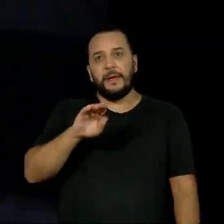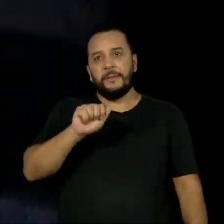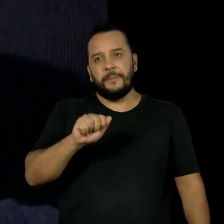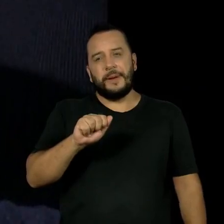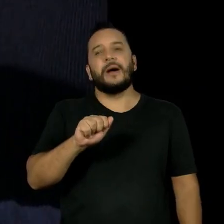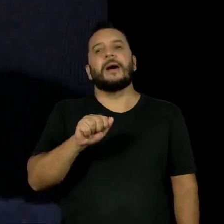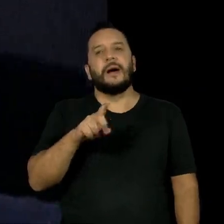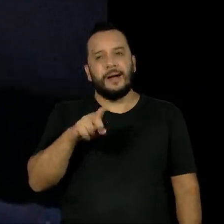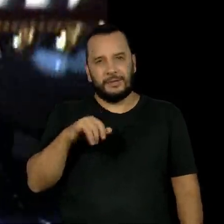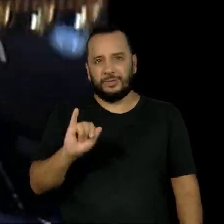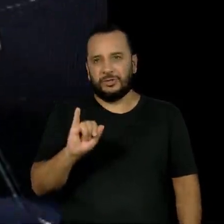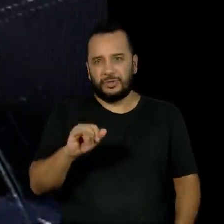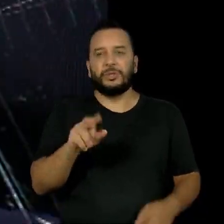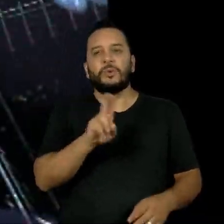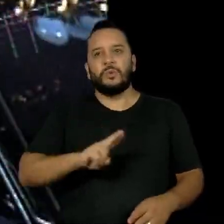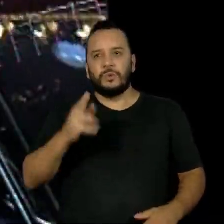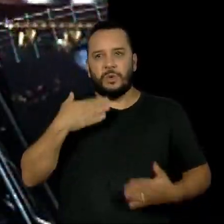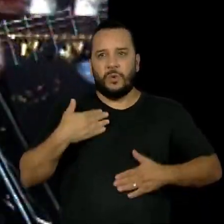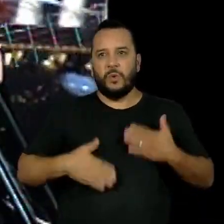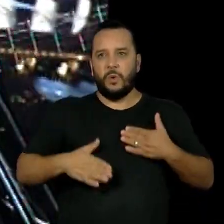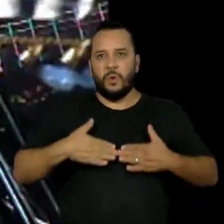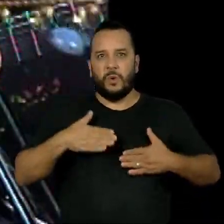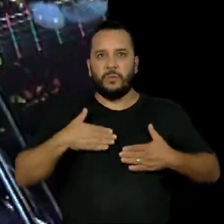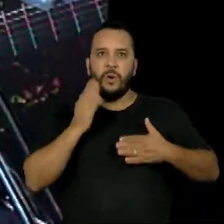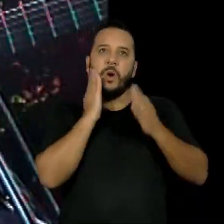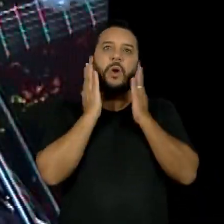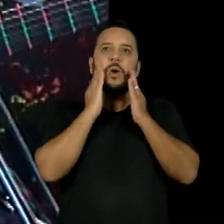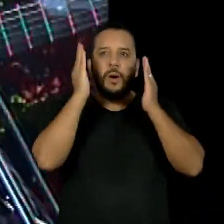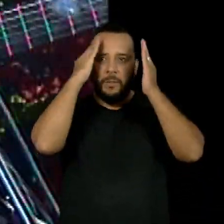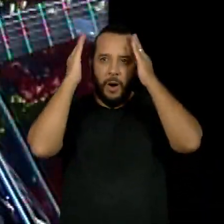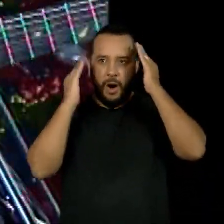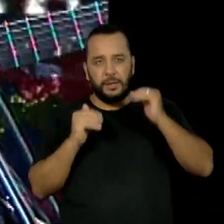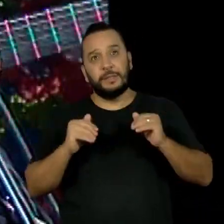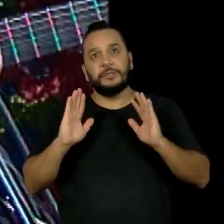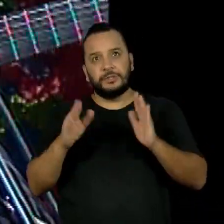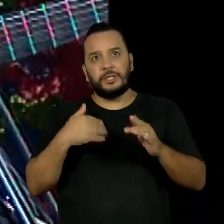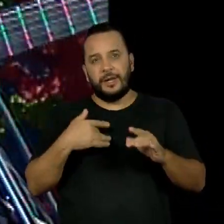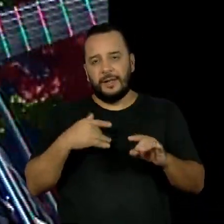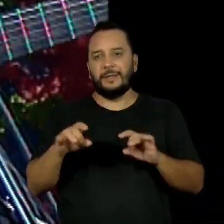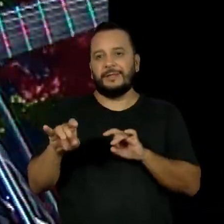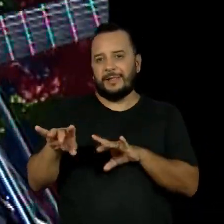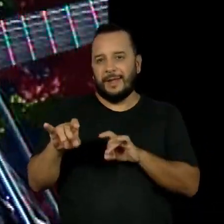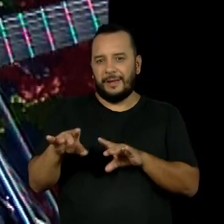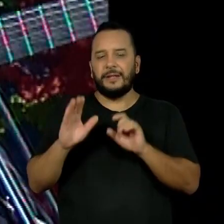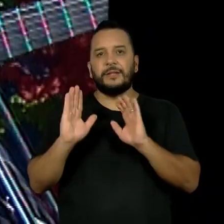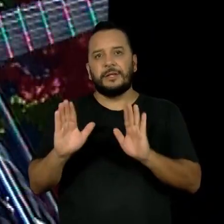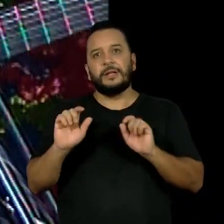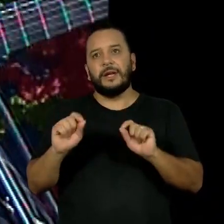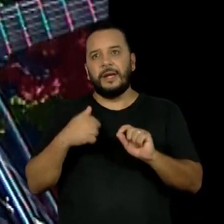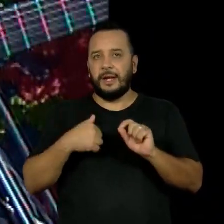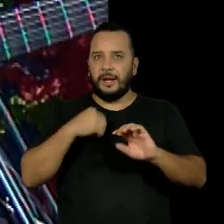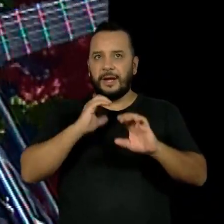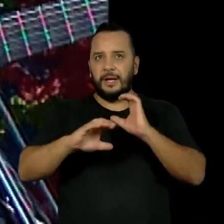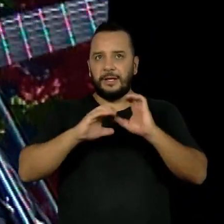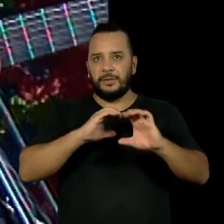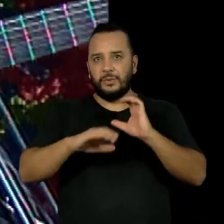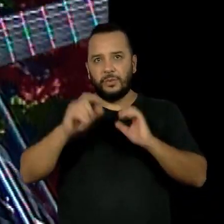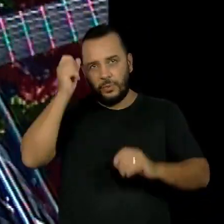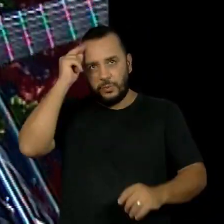se utiliza da percussão corporal para, juntamente com a técnica do throat singing, ou canto